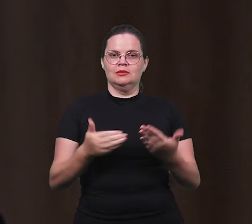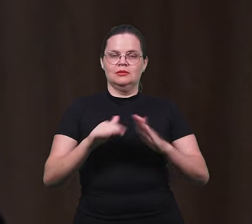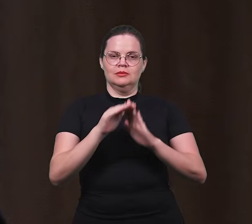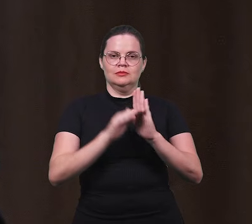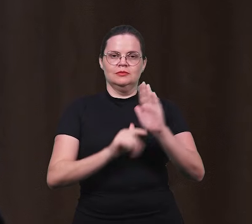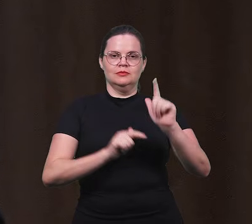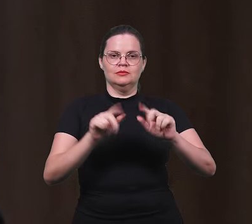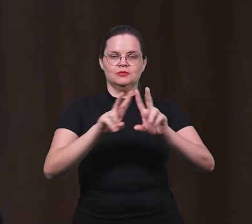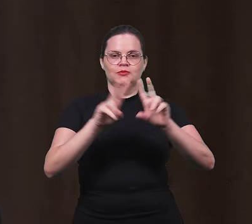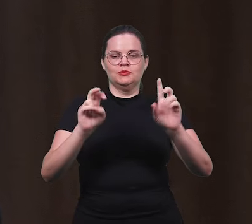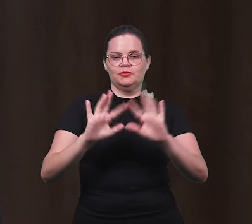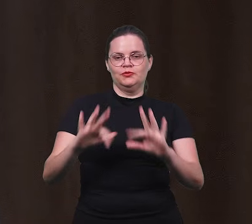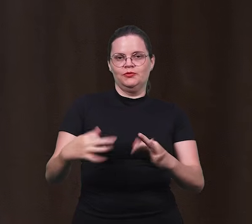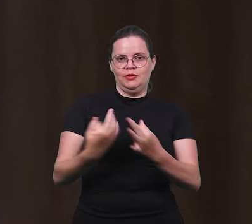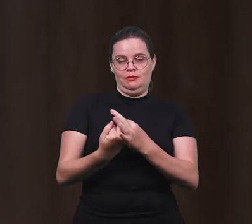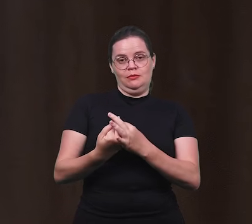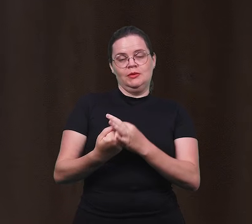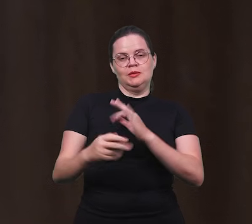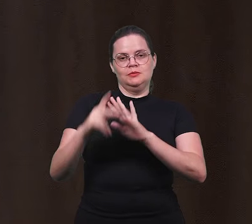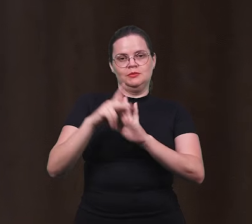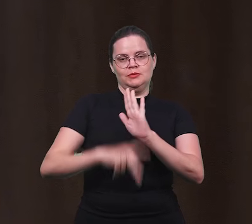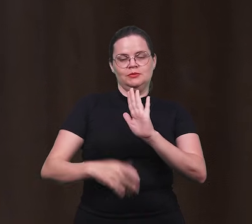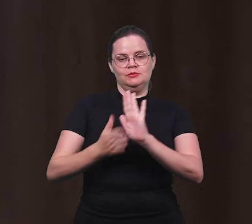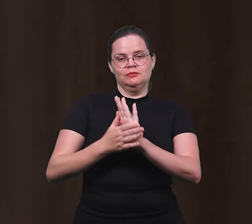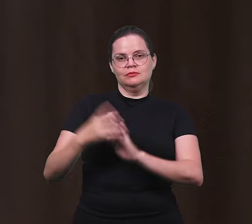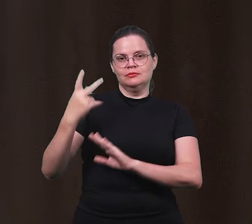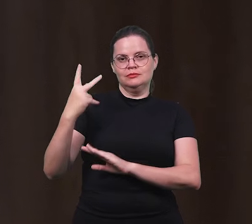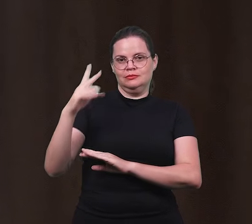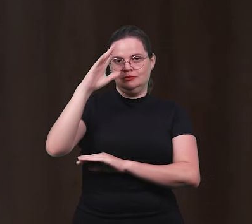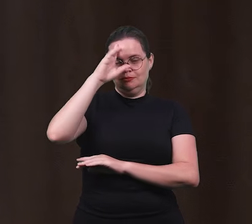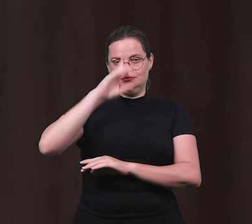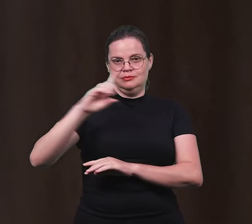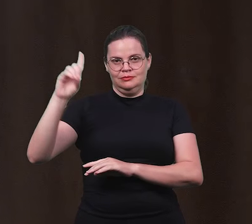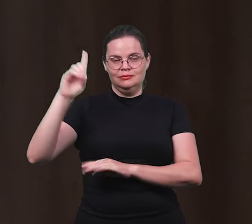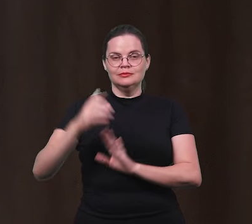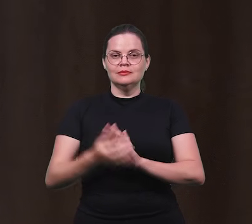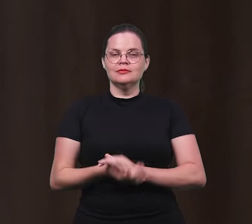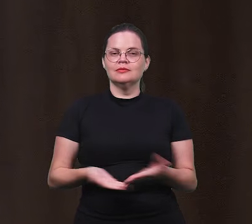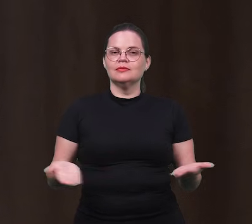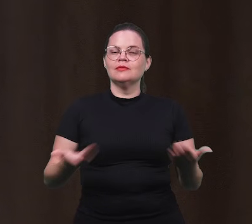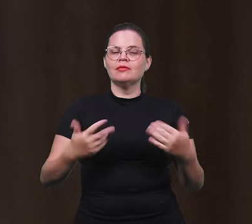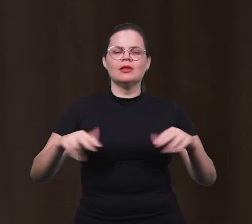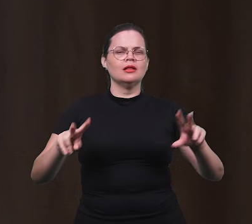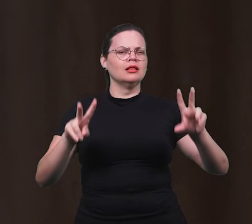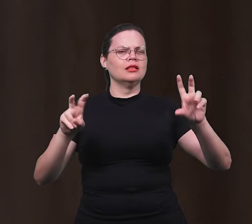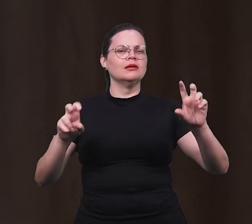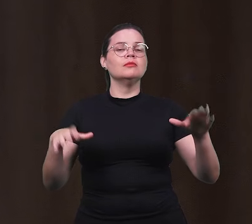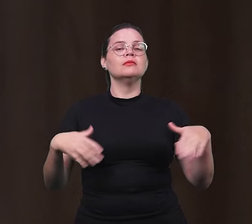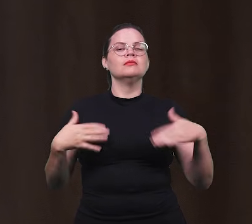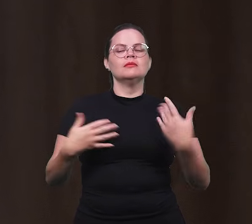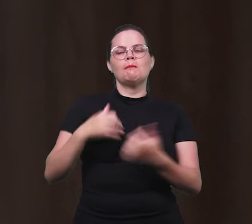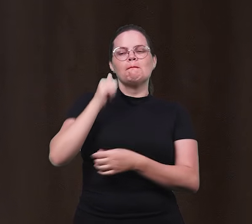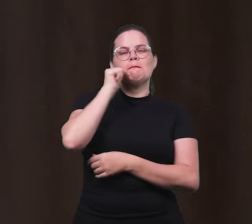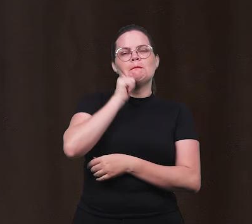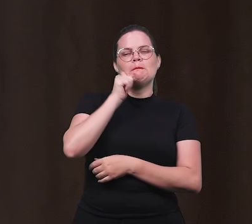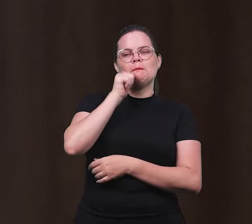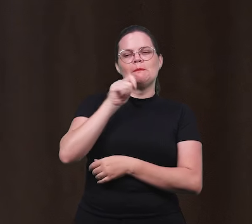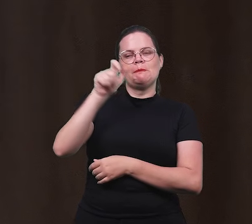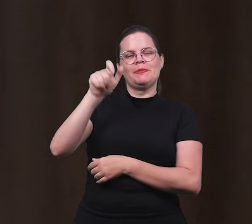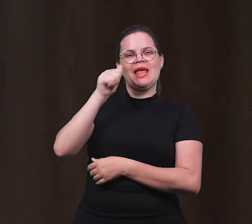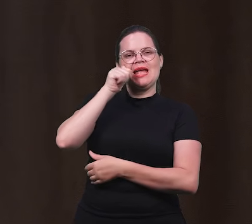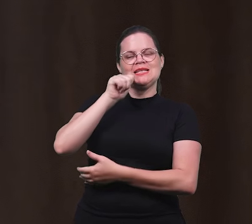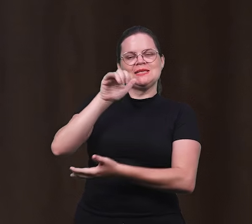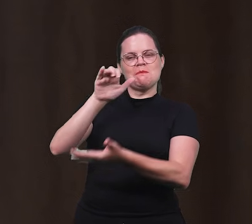um Família, um projeto de Deus. E o nosso tema hoje será a esposa como